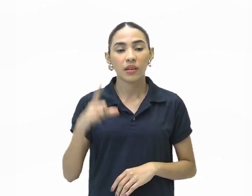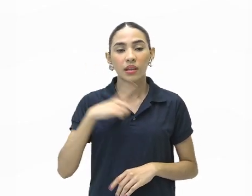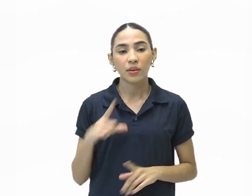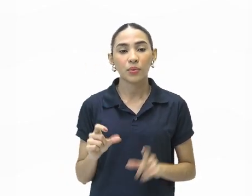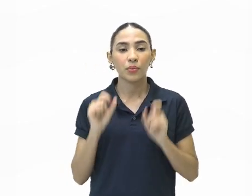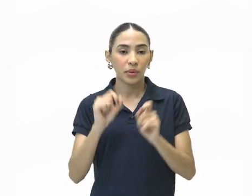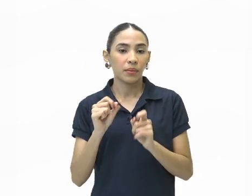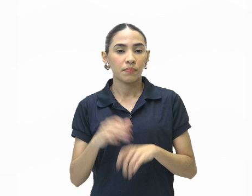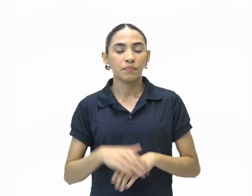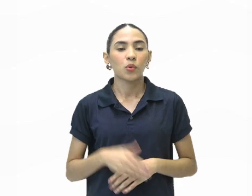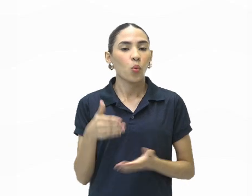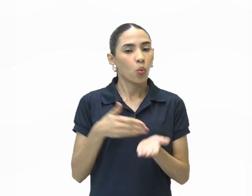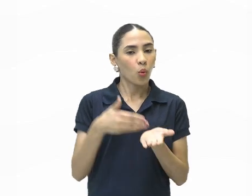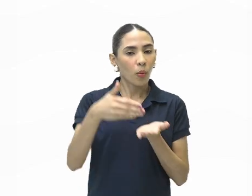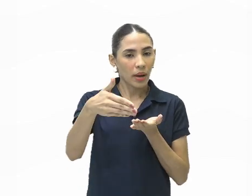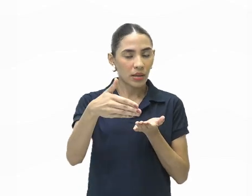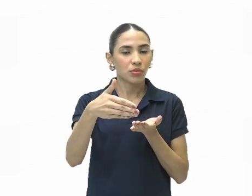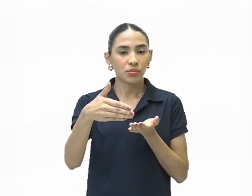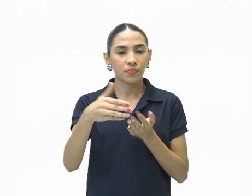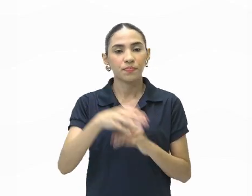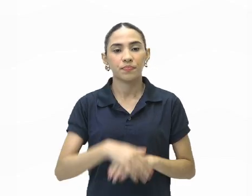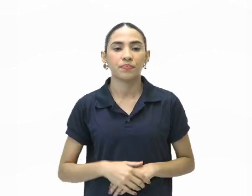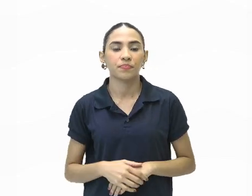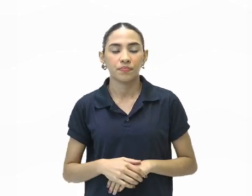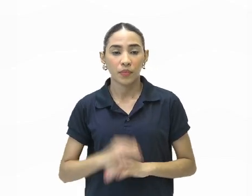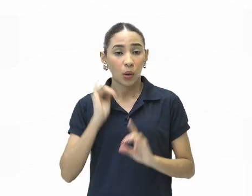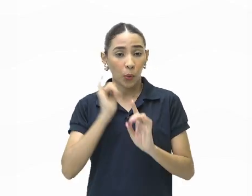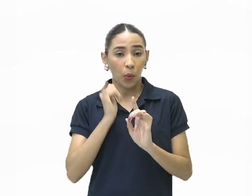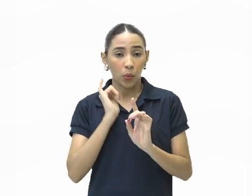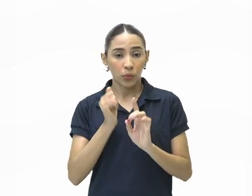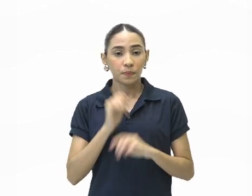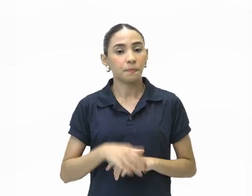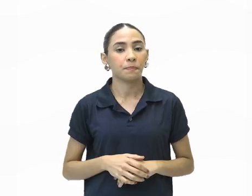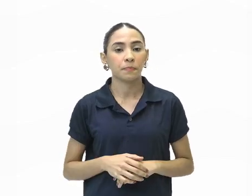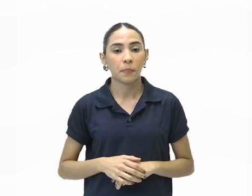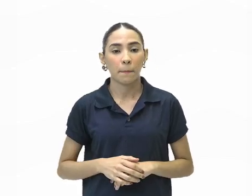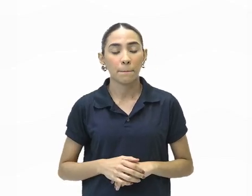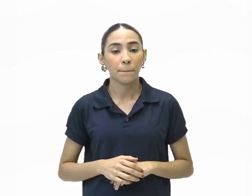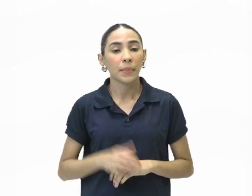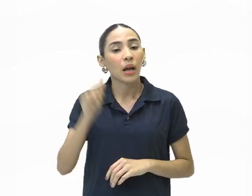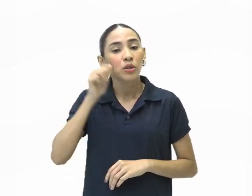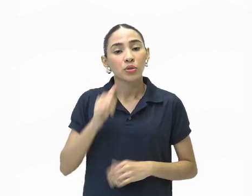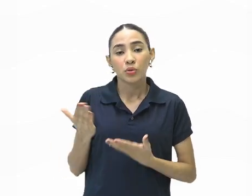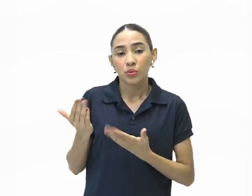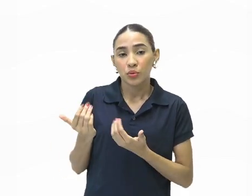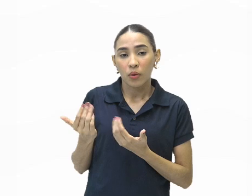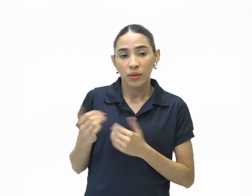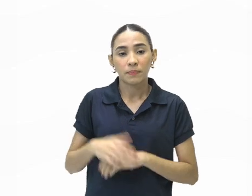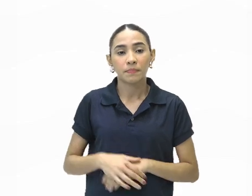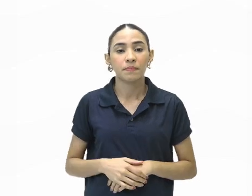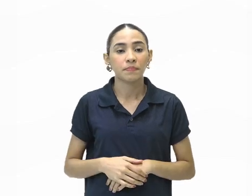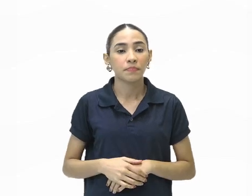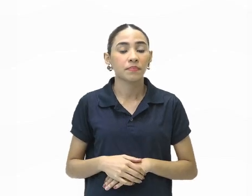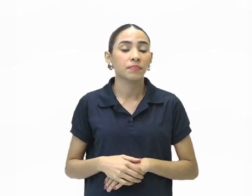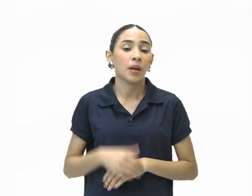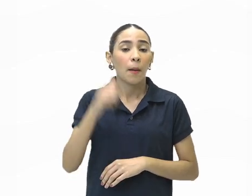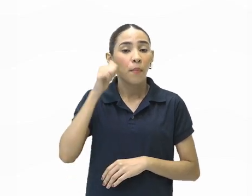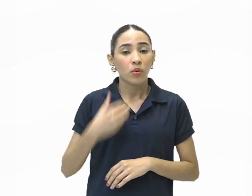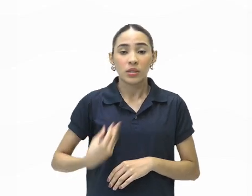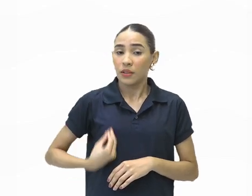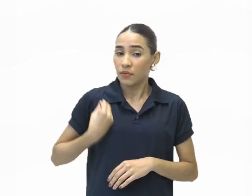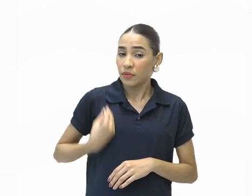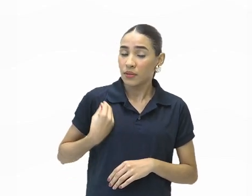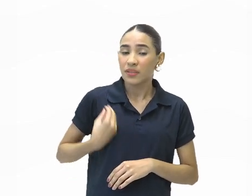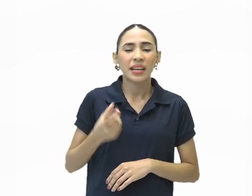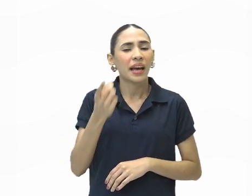então, aí uma situação inicial, né, nesse conto A Moça Tecelã. A moça, então, vivia seus